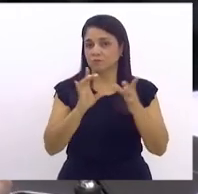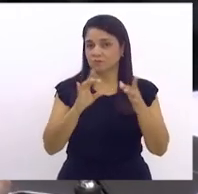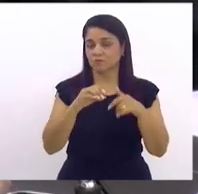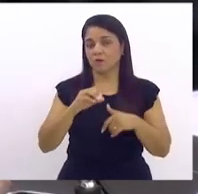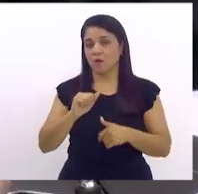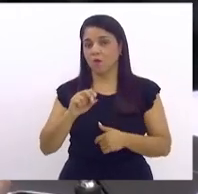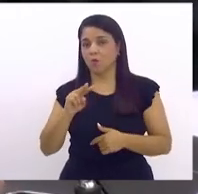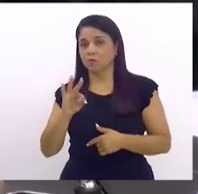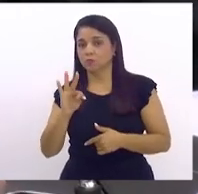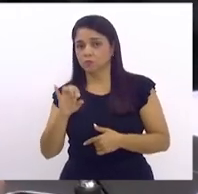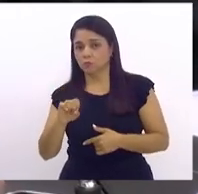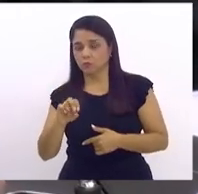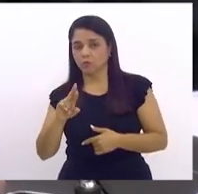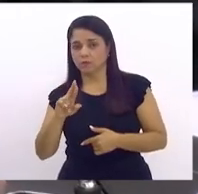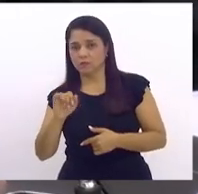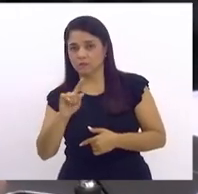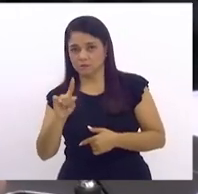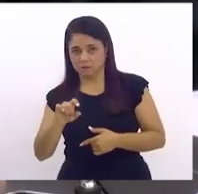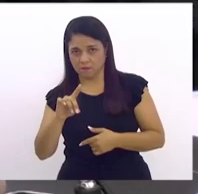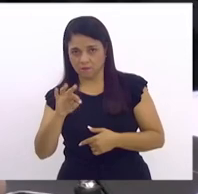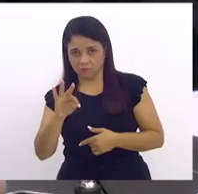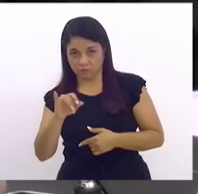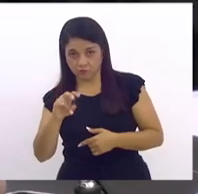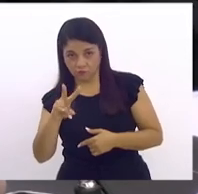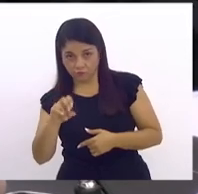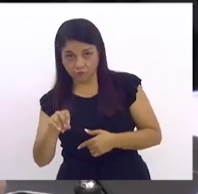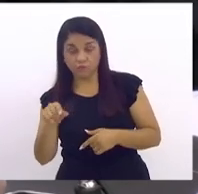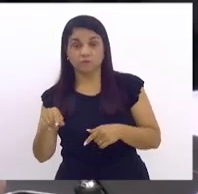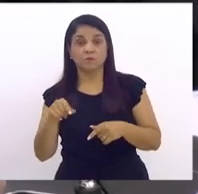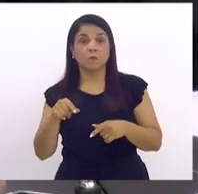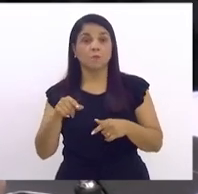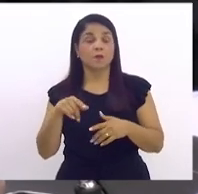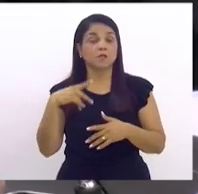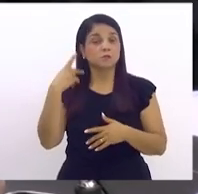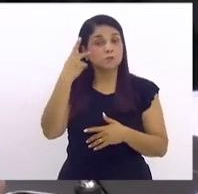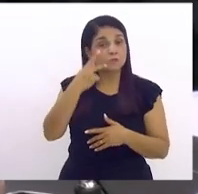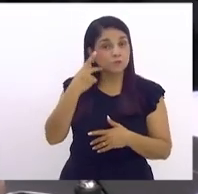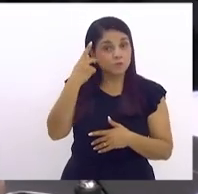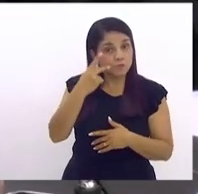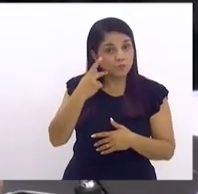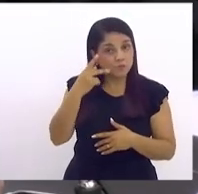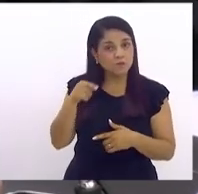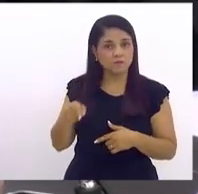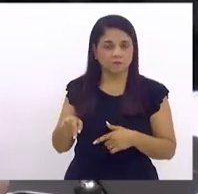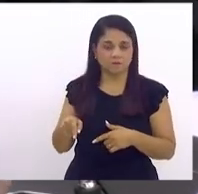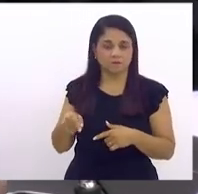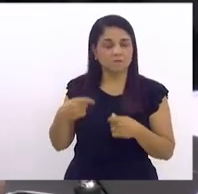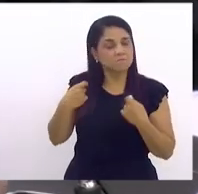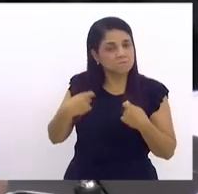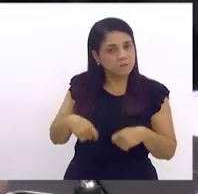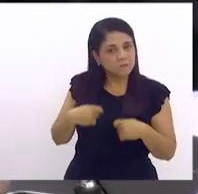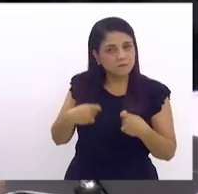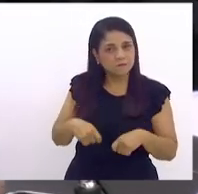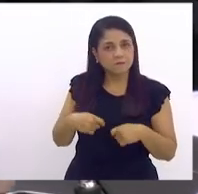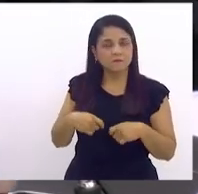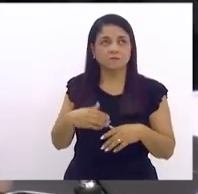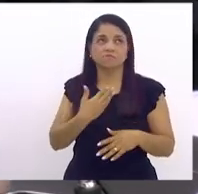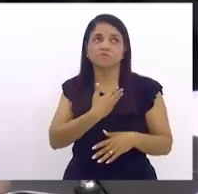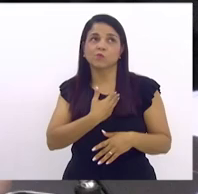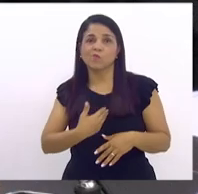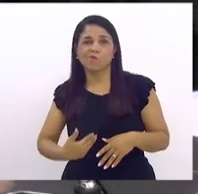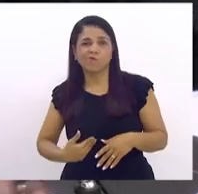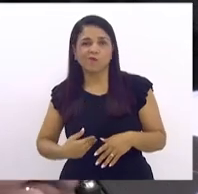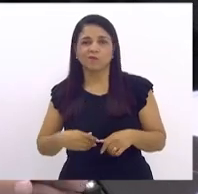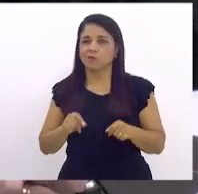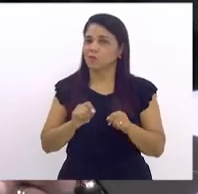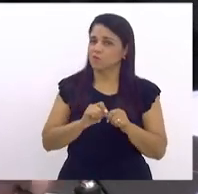nossa concepção original, para aquelas políticas que não tenham ainda, o governo não tenha feito